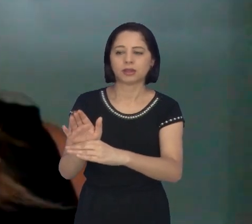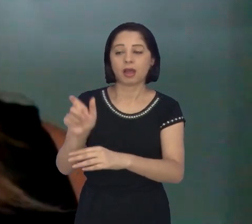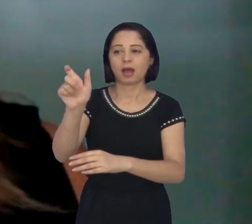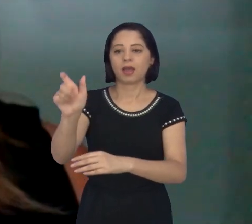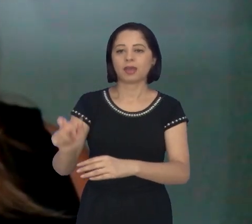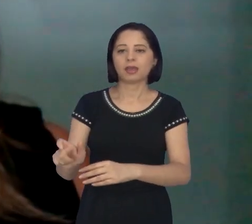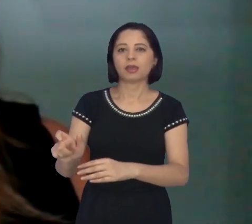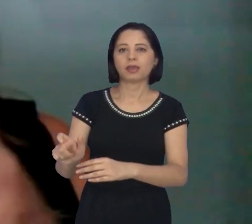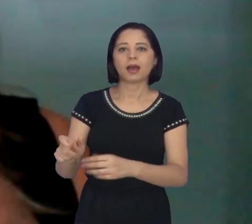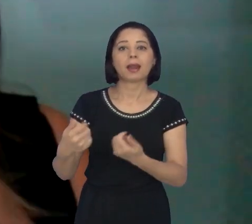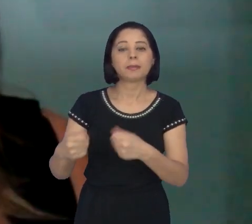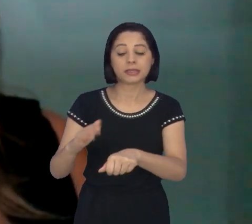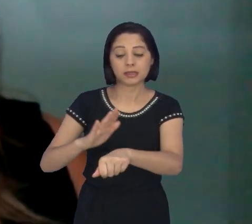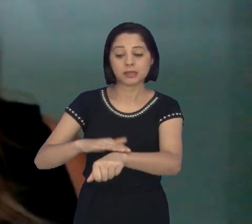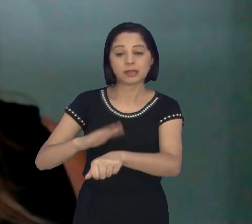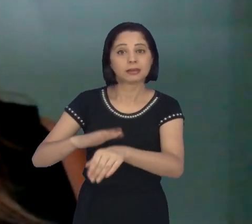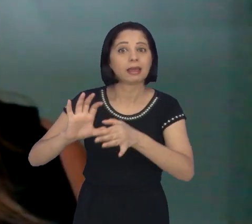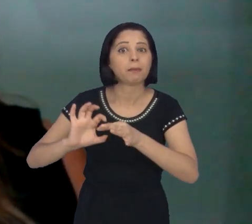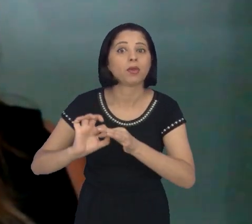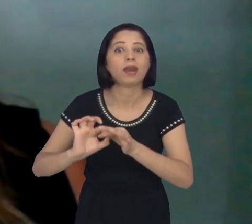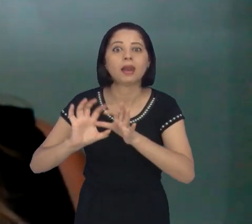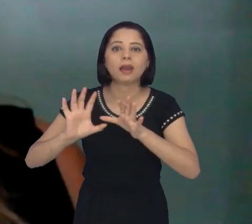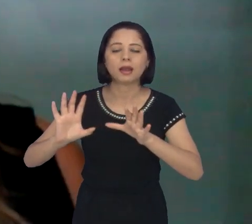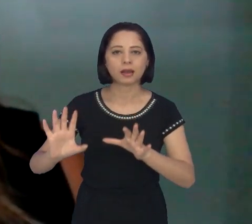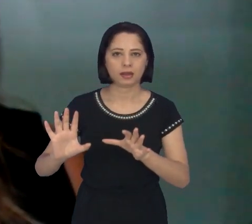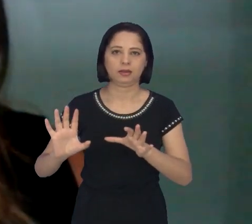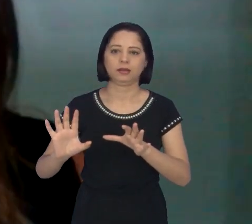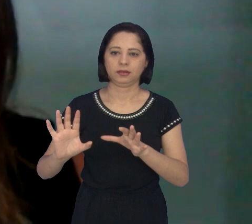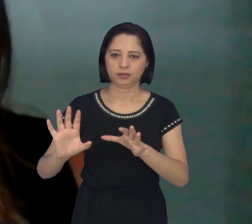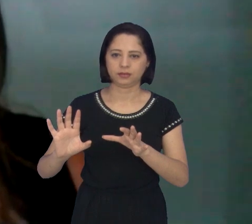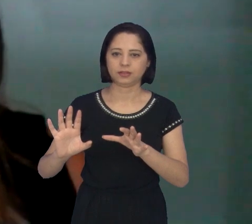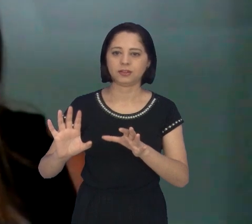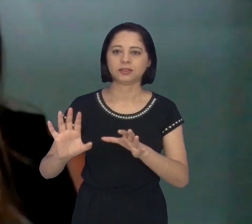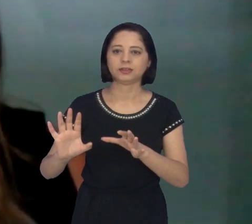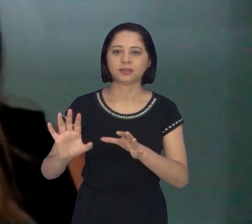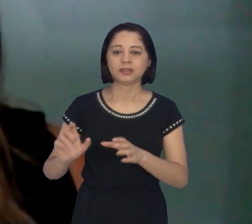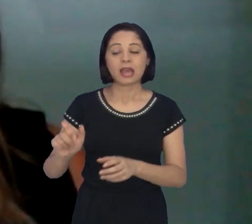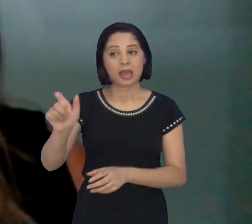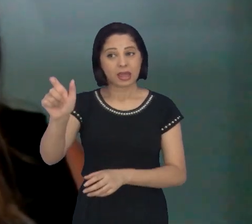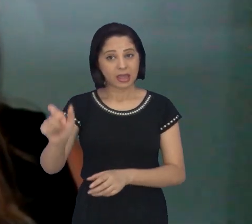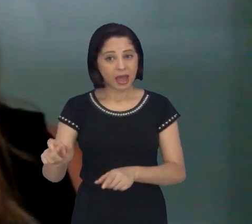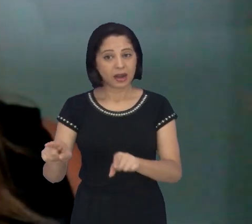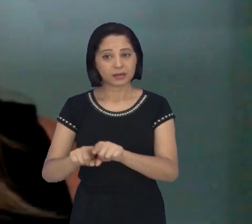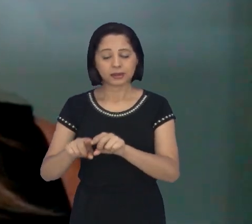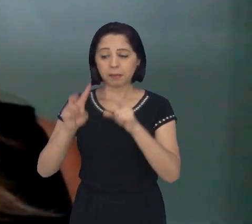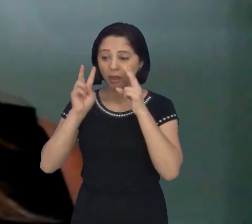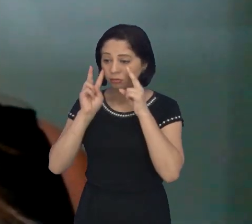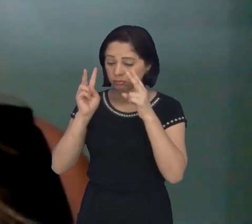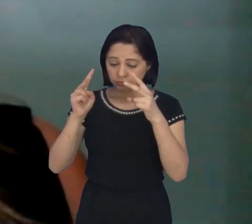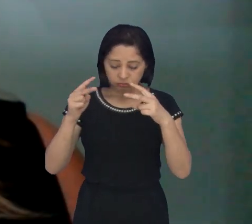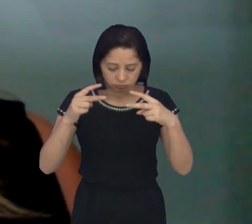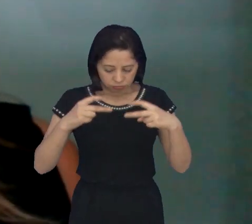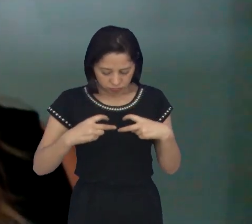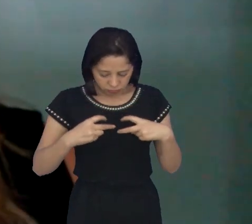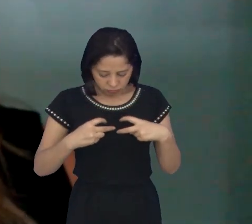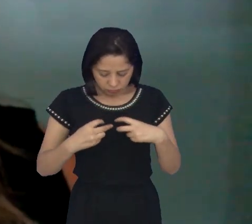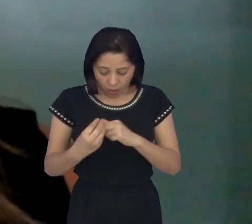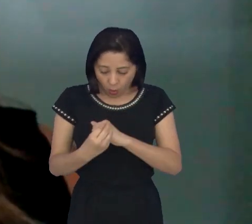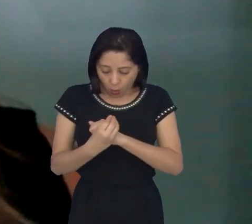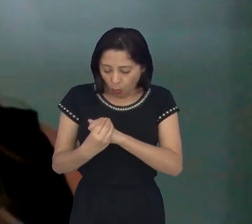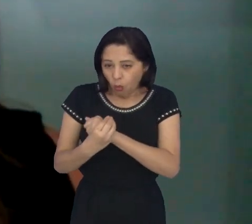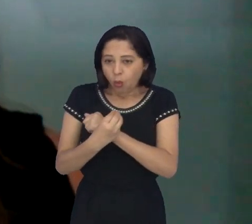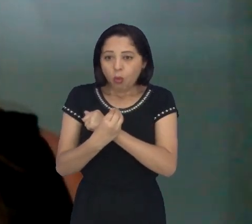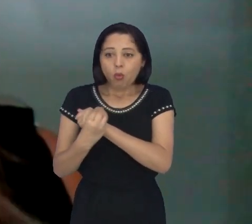espaço para ela, nesse lugar em que vai vir uma ajuda, ela também poder olhar para ela mesma e